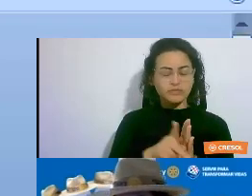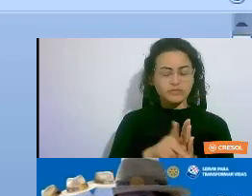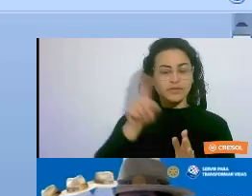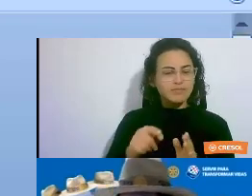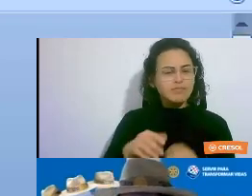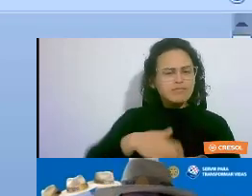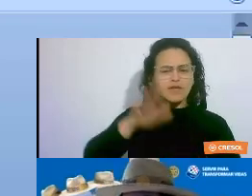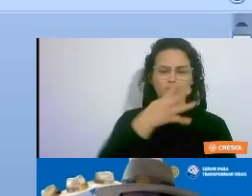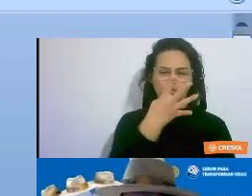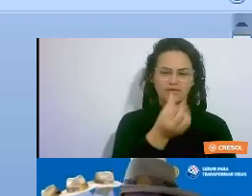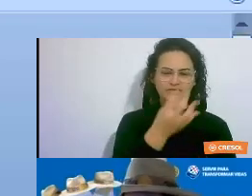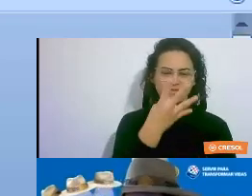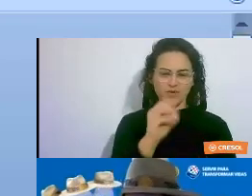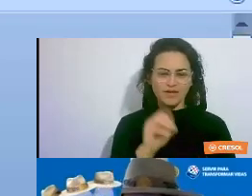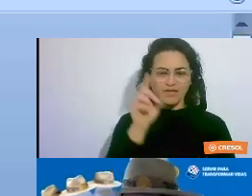Então,